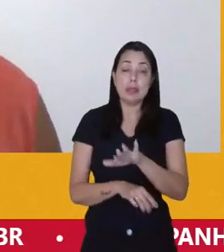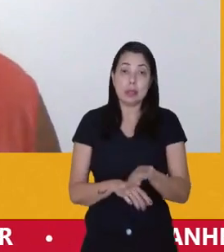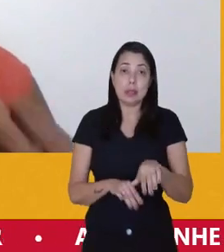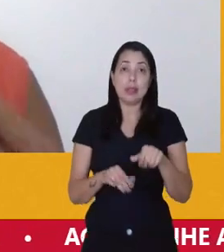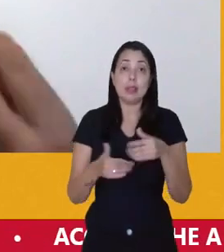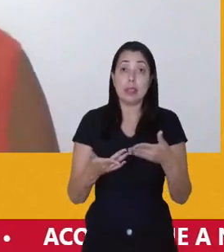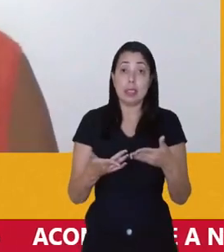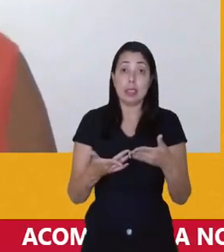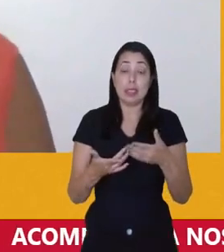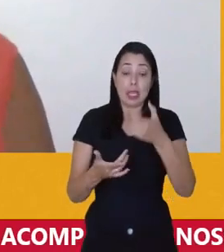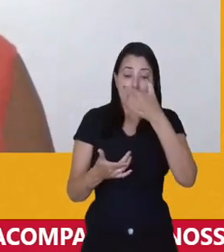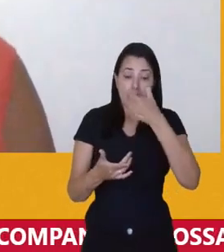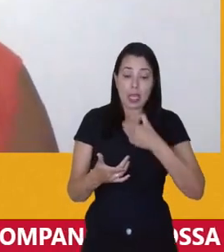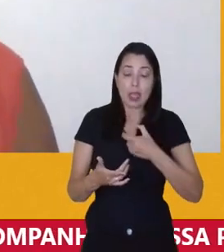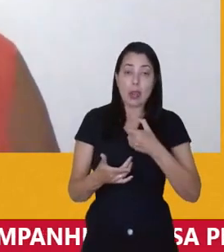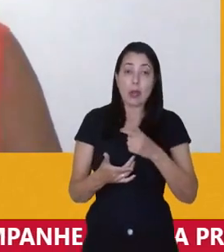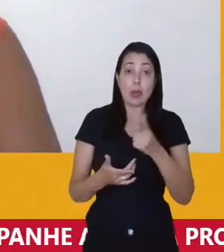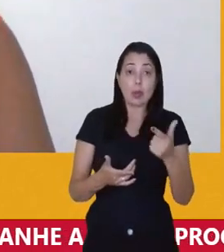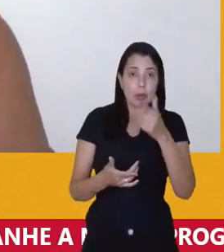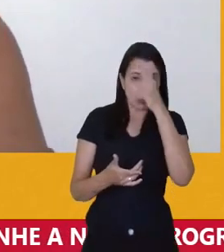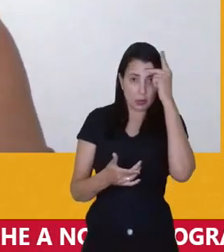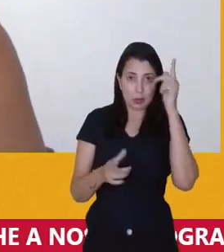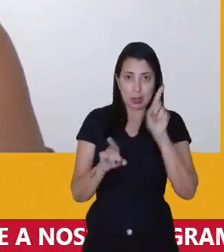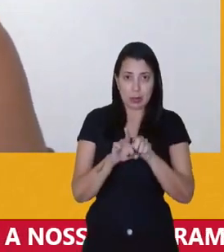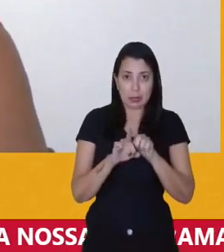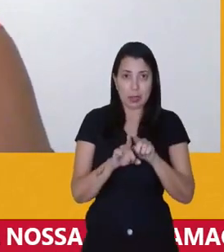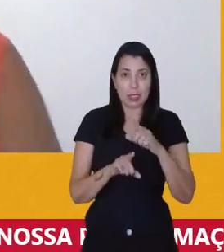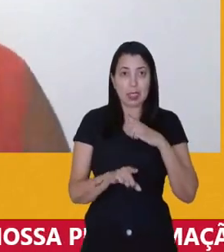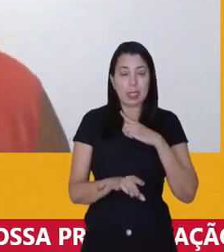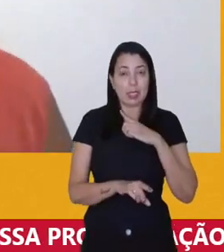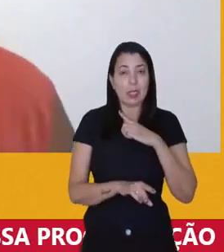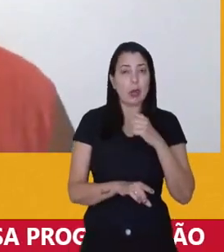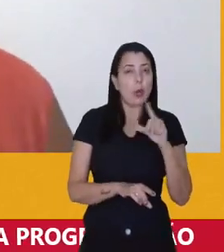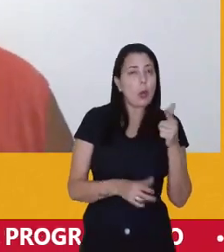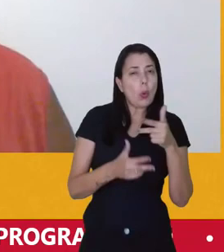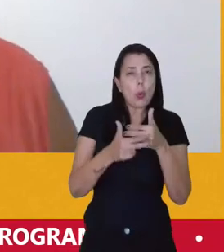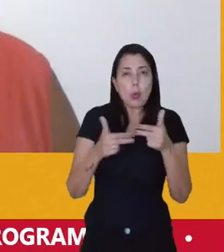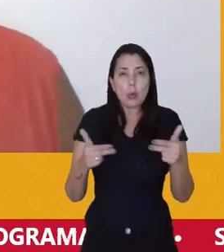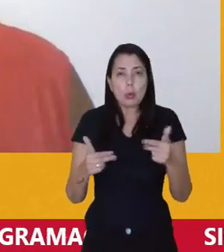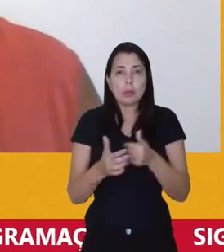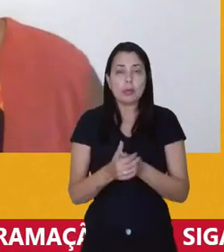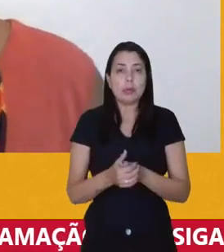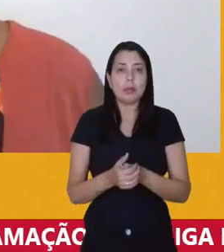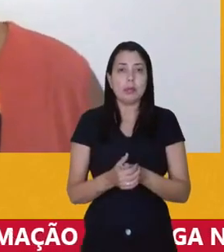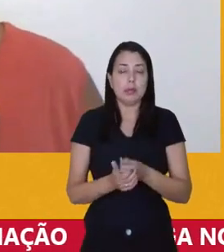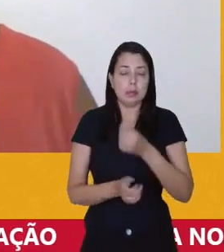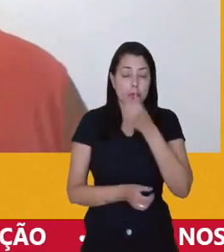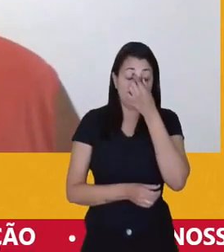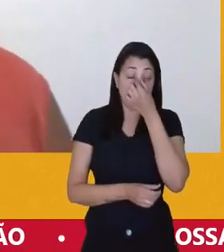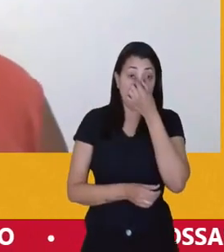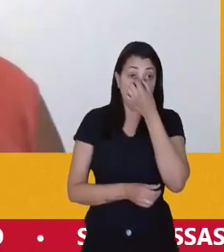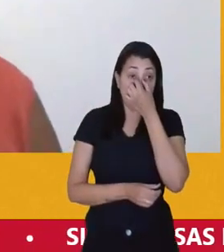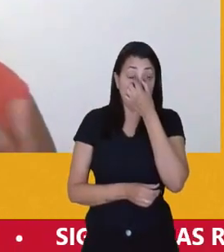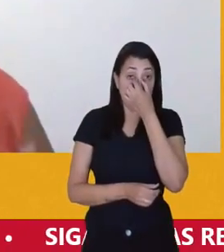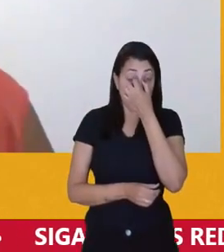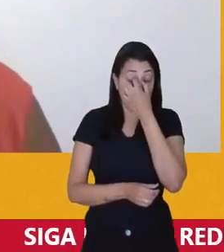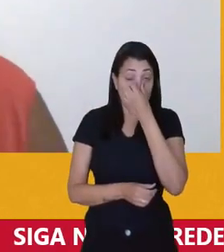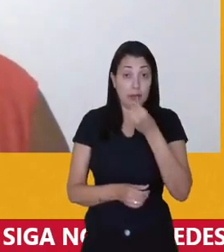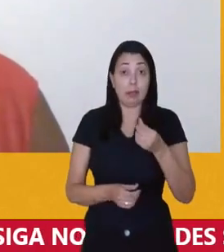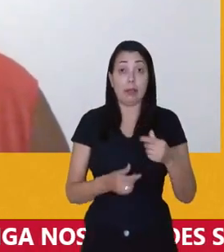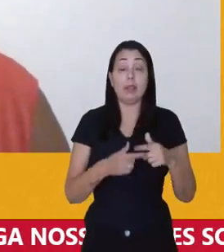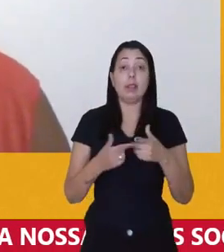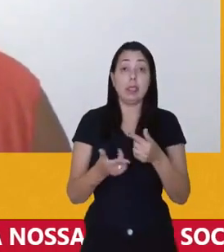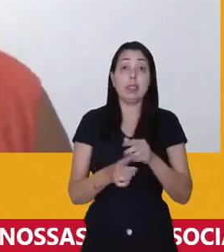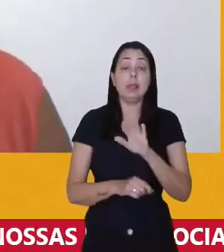encontro entre ele e o outro, para ter uma terceira coisa, não apenas ele, mas se a gente